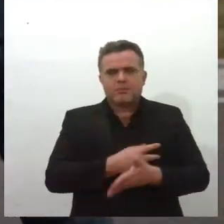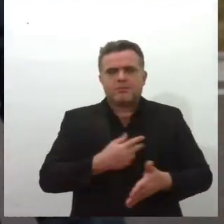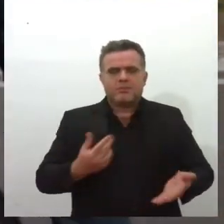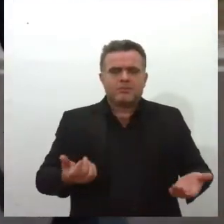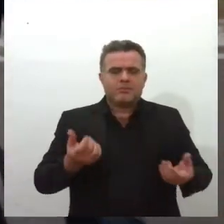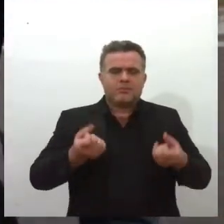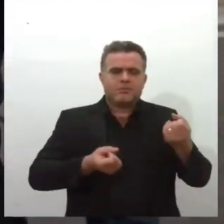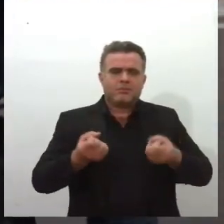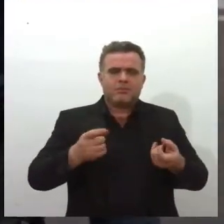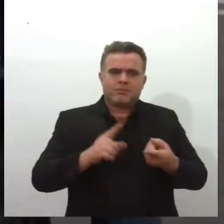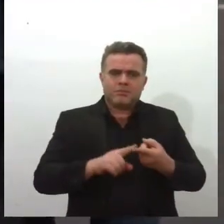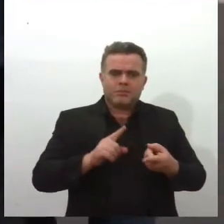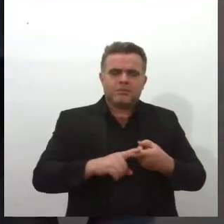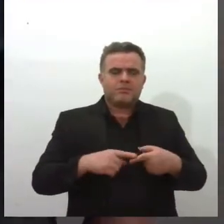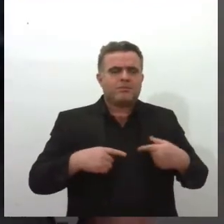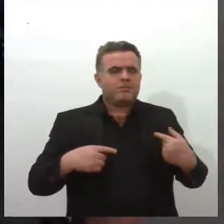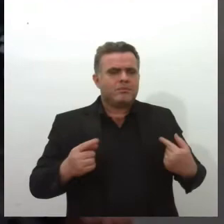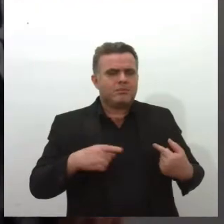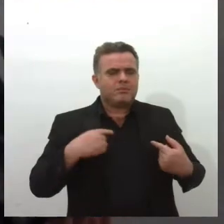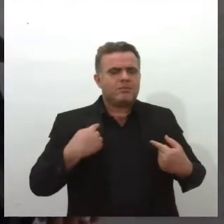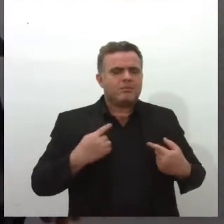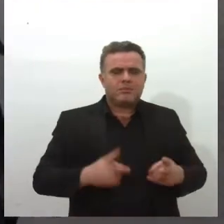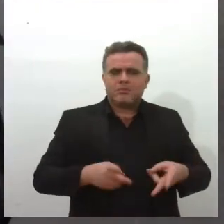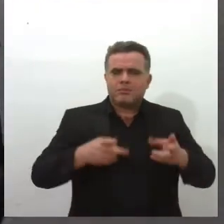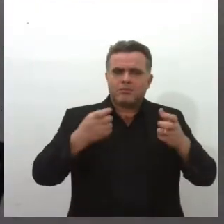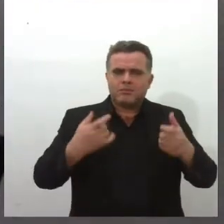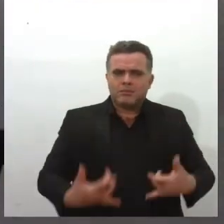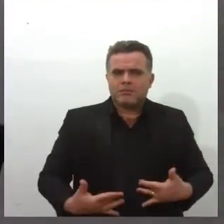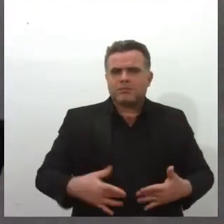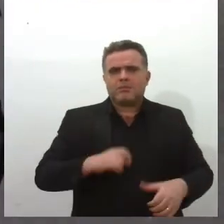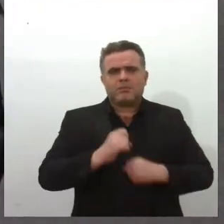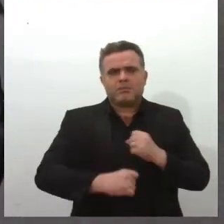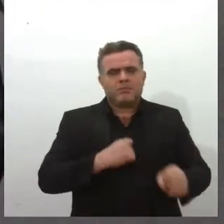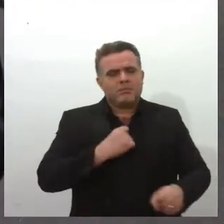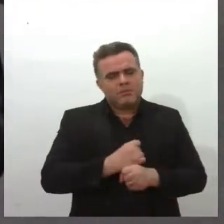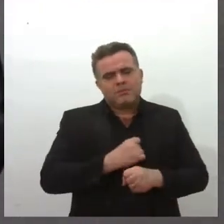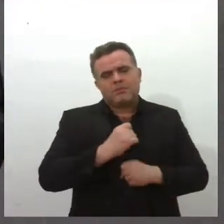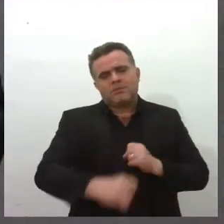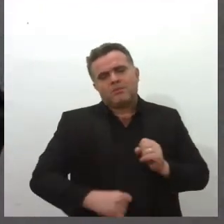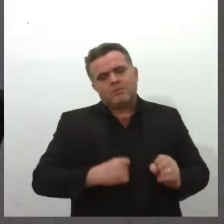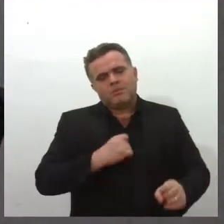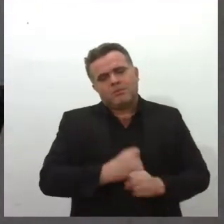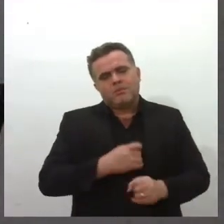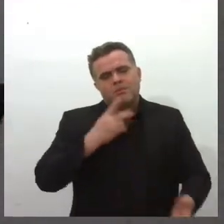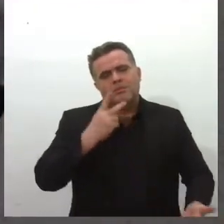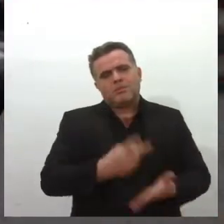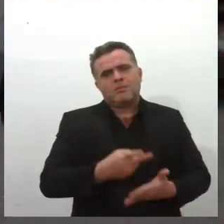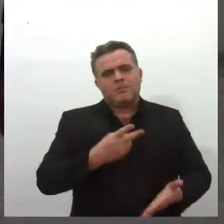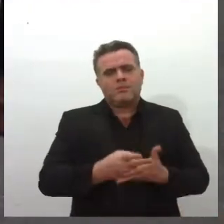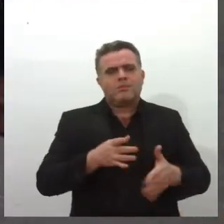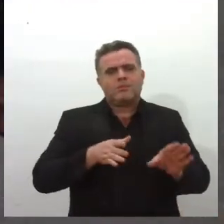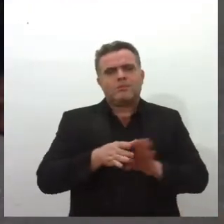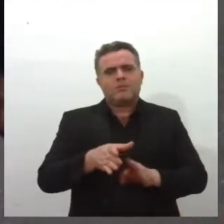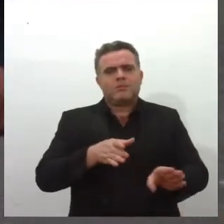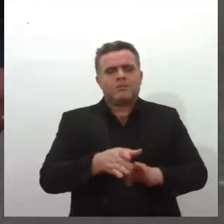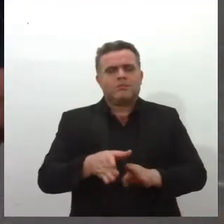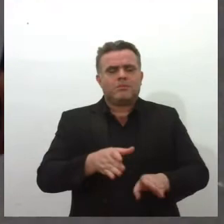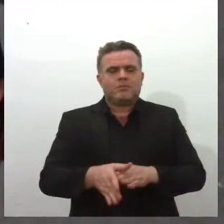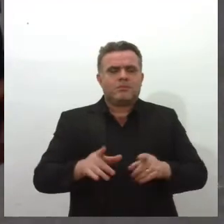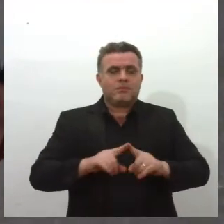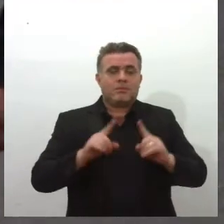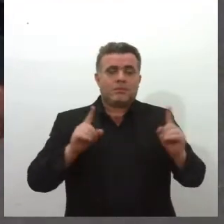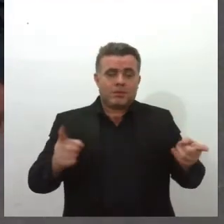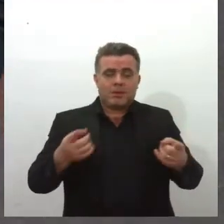Agora, é sempre bom a gente estar falando aqui, todos os anos acontecem as mesmas orientações, mas nunca é demais